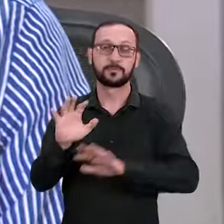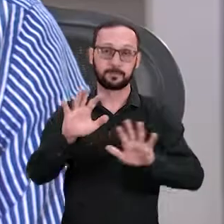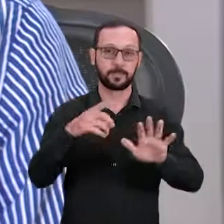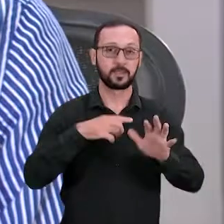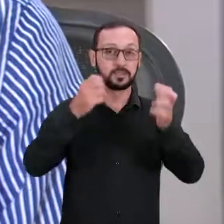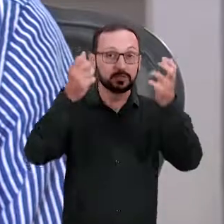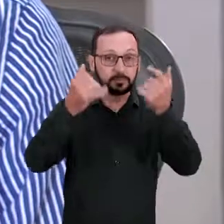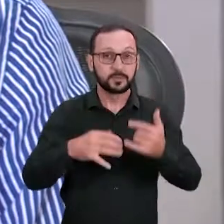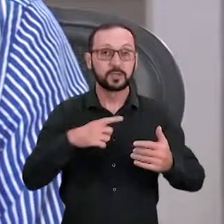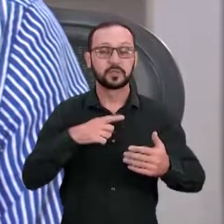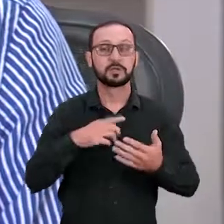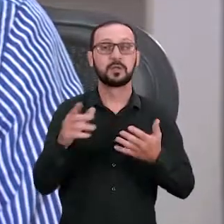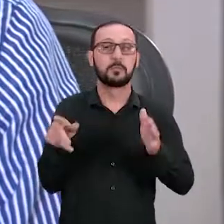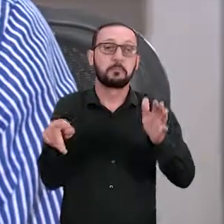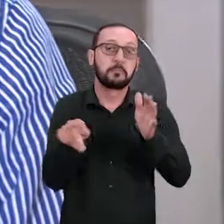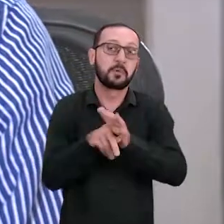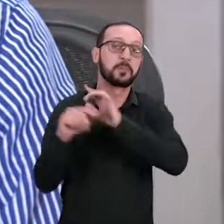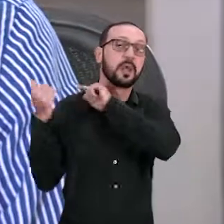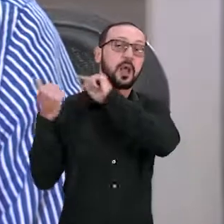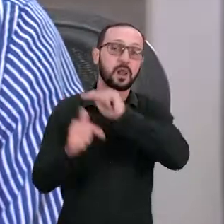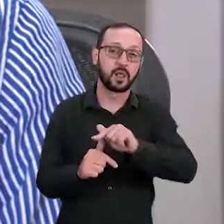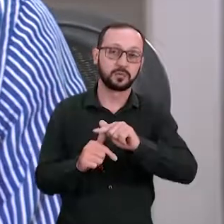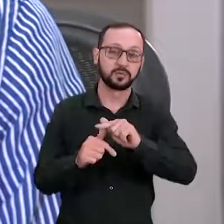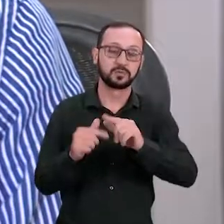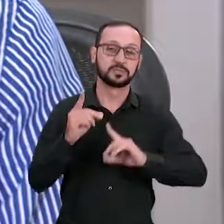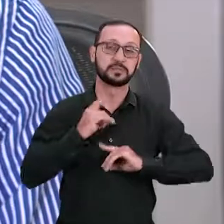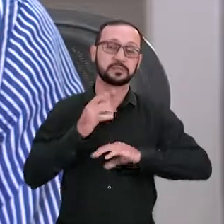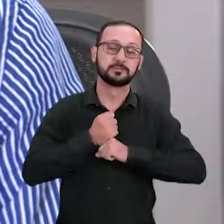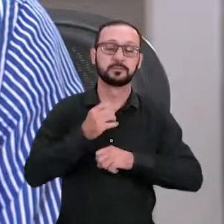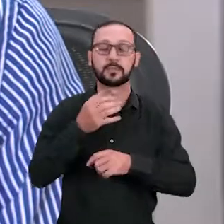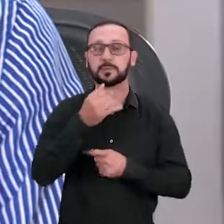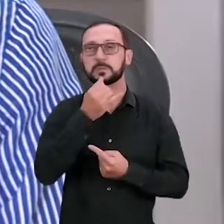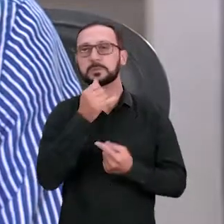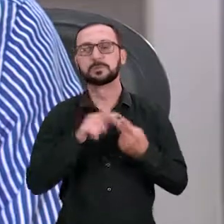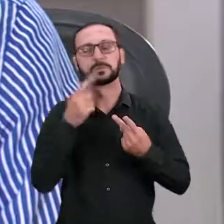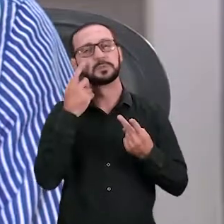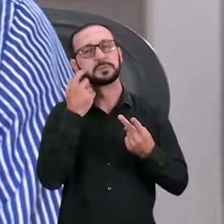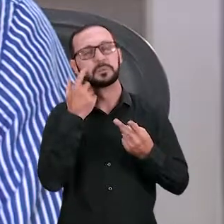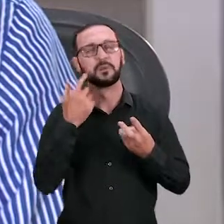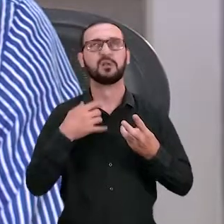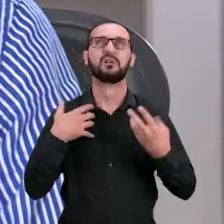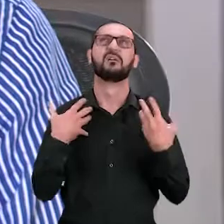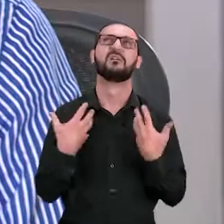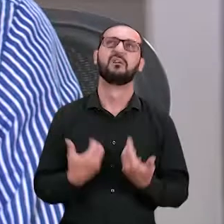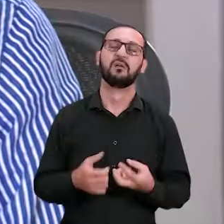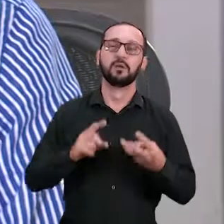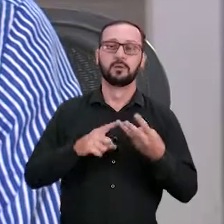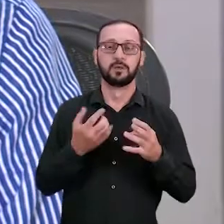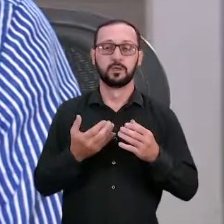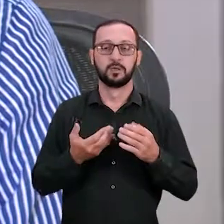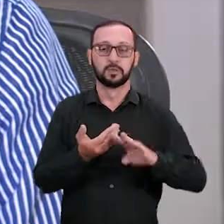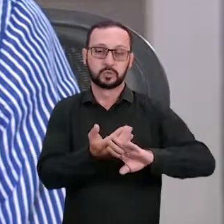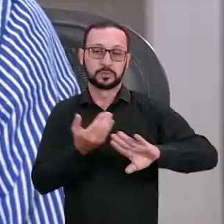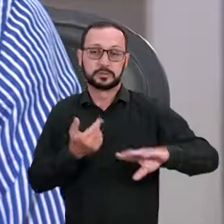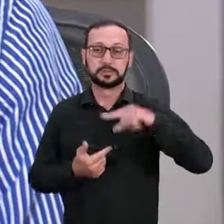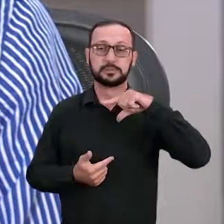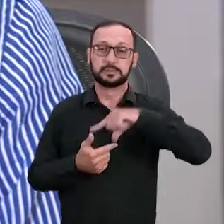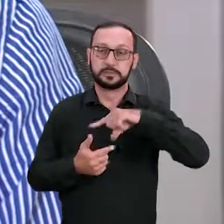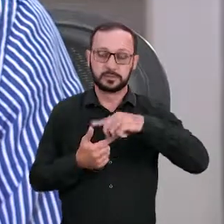fala dos sintomas clássicos de depressão, ou seja, tristeza, choro, desânimo,